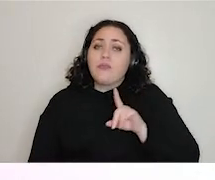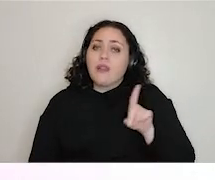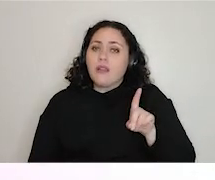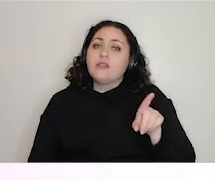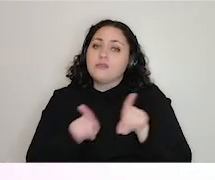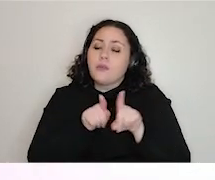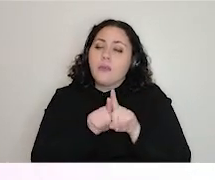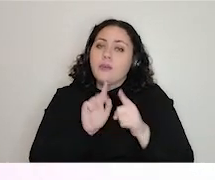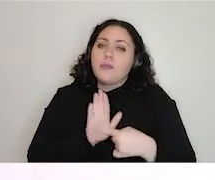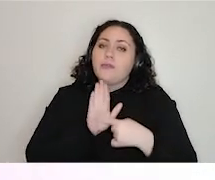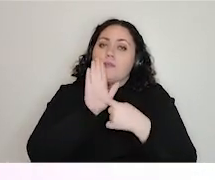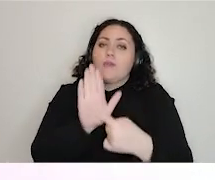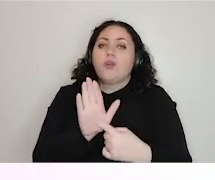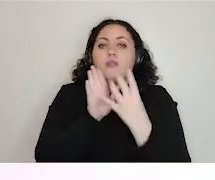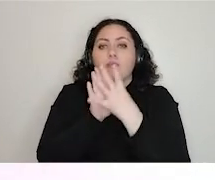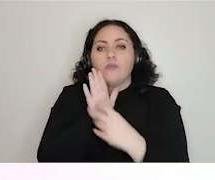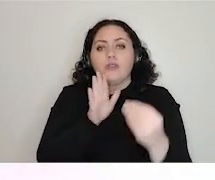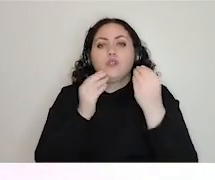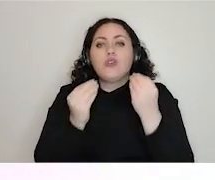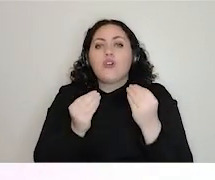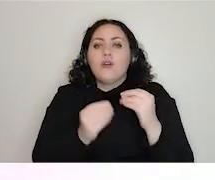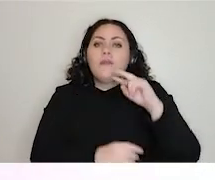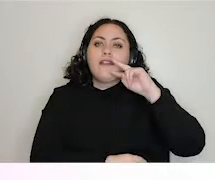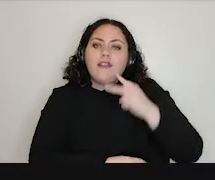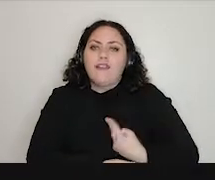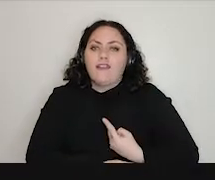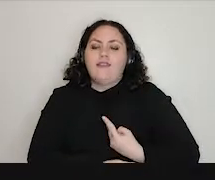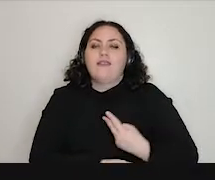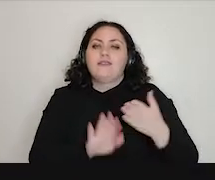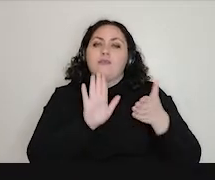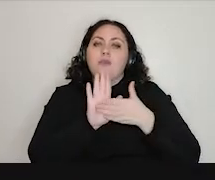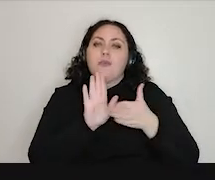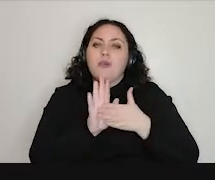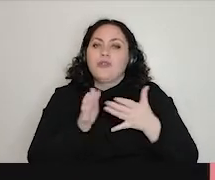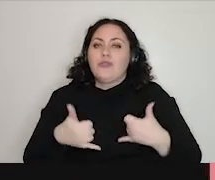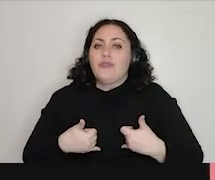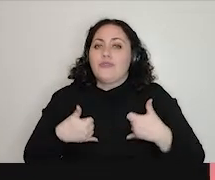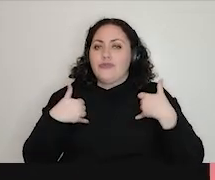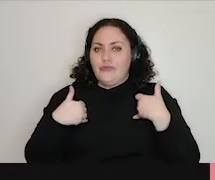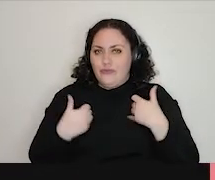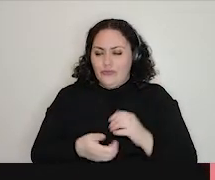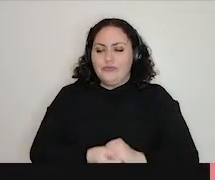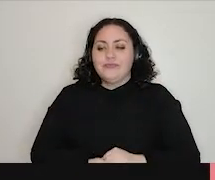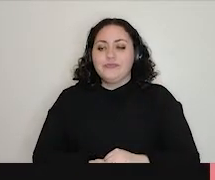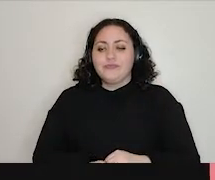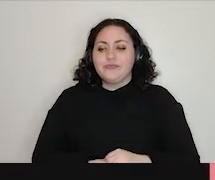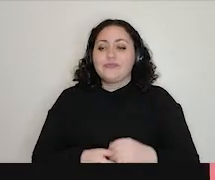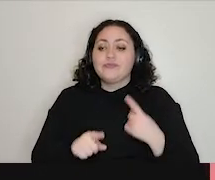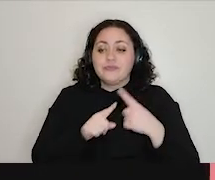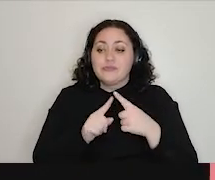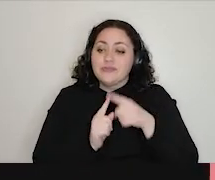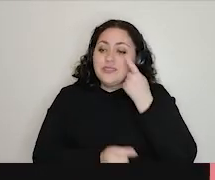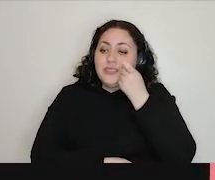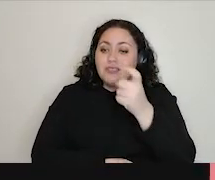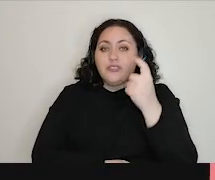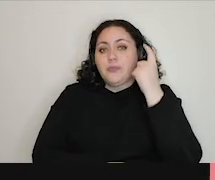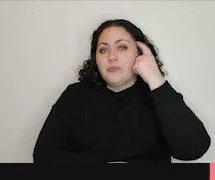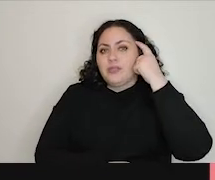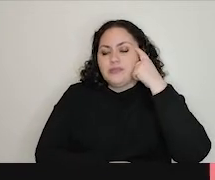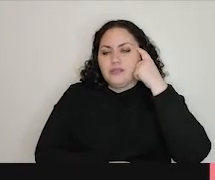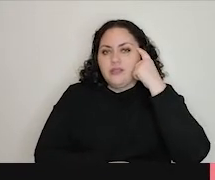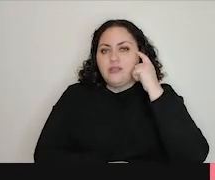conseguir pensar numa proposta de reconhecimento também desse orgulho, porque É interessante a gente parar para pensar o